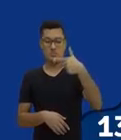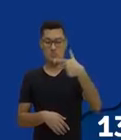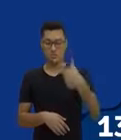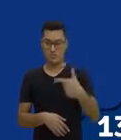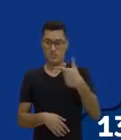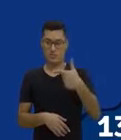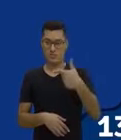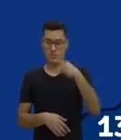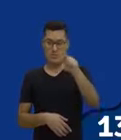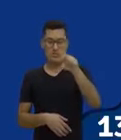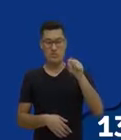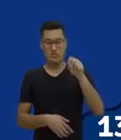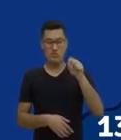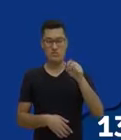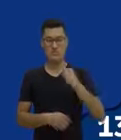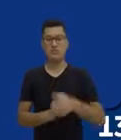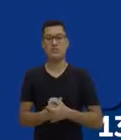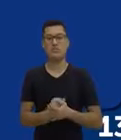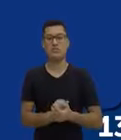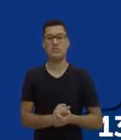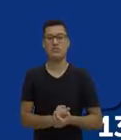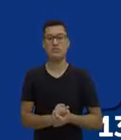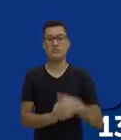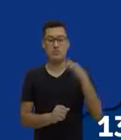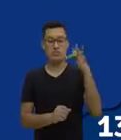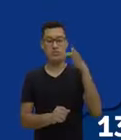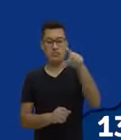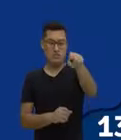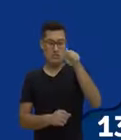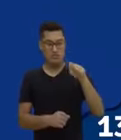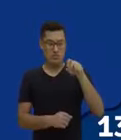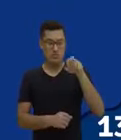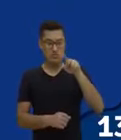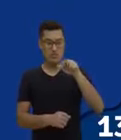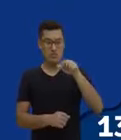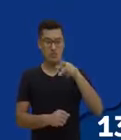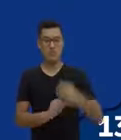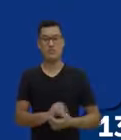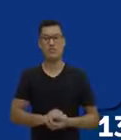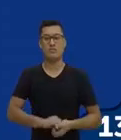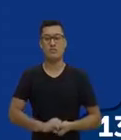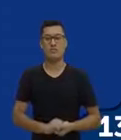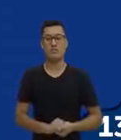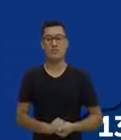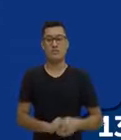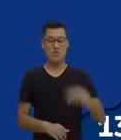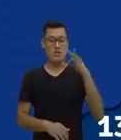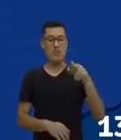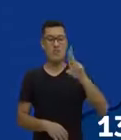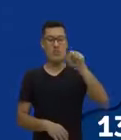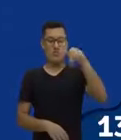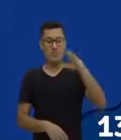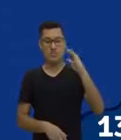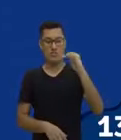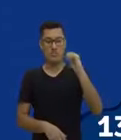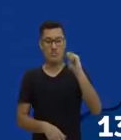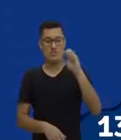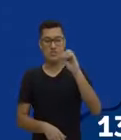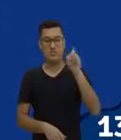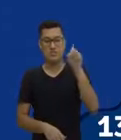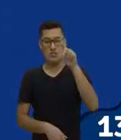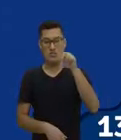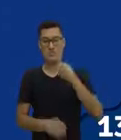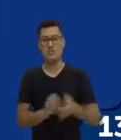32X. E para esse caso, a nossa função é uma função linear. Tá? Ela, o B ele